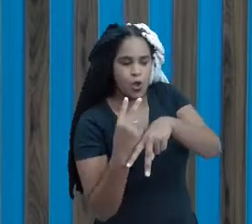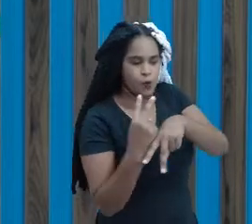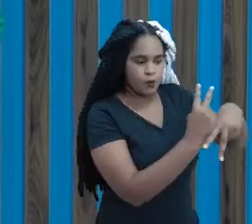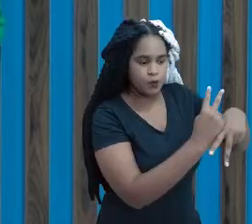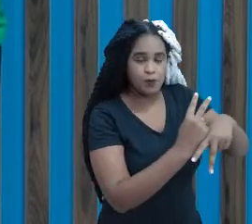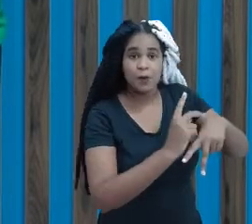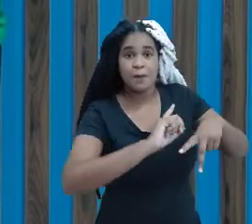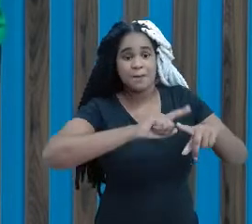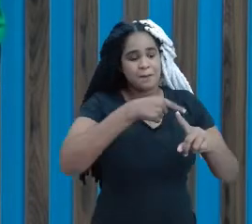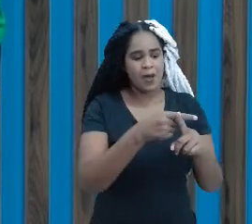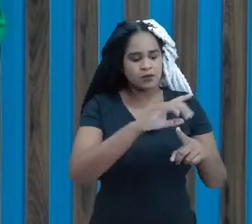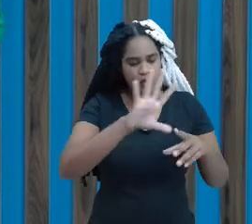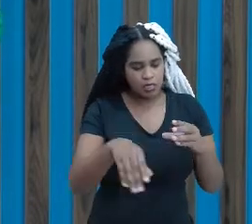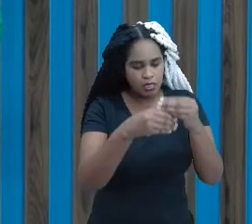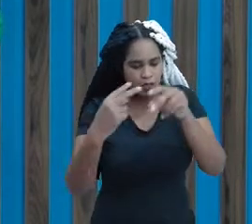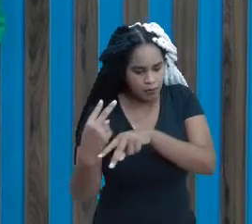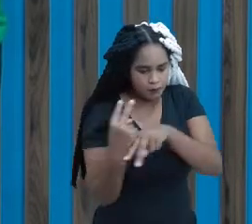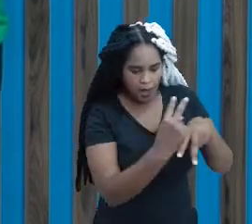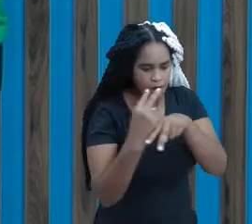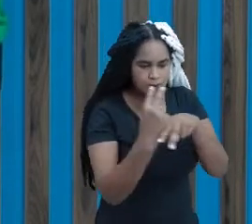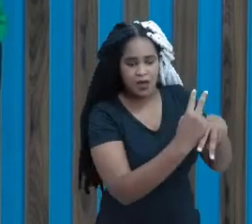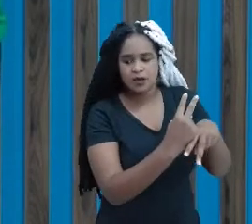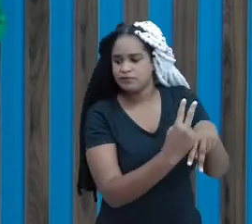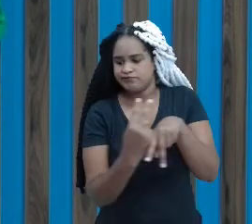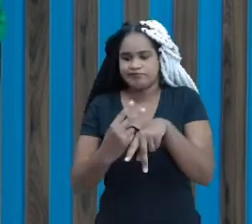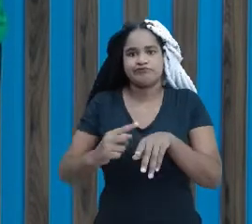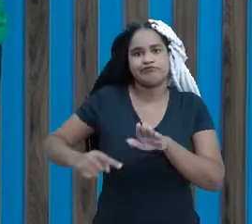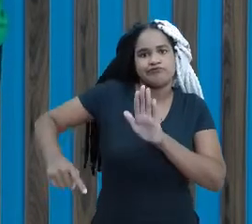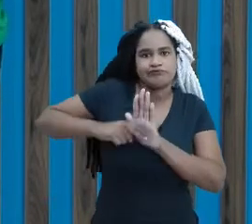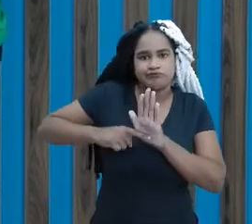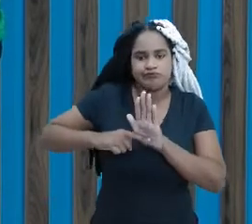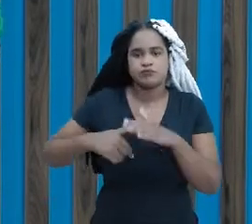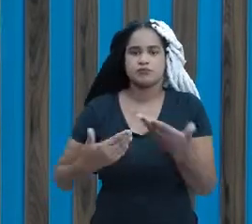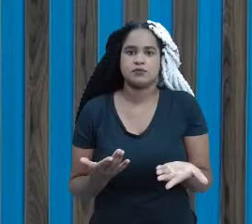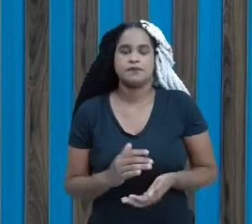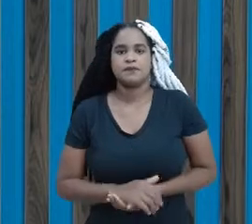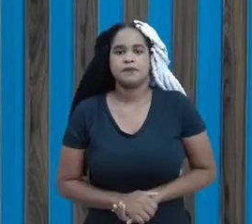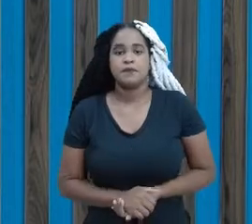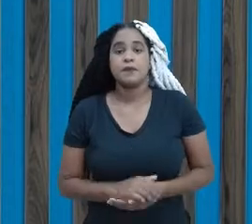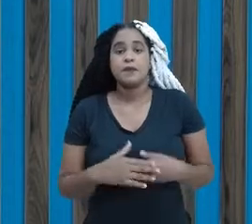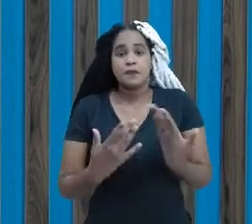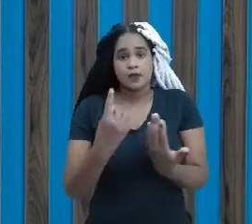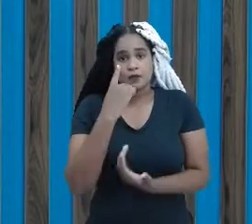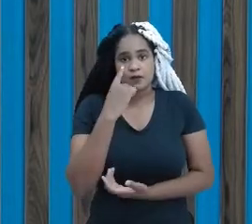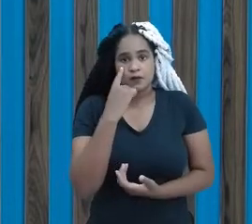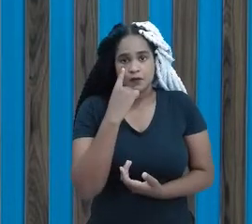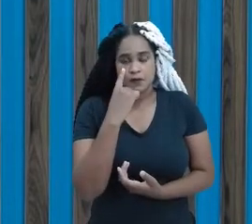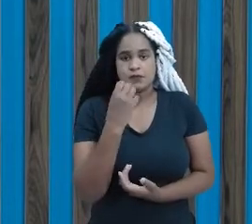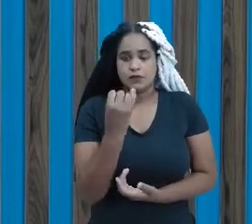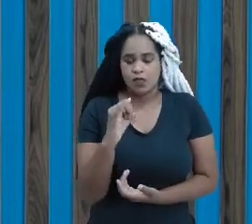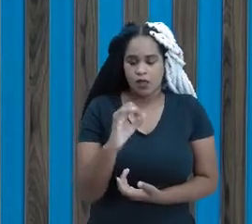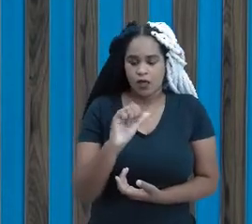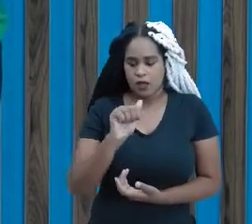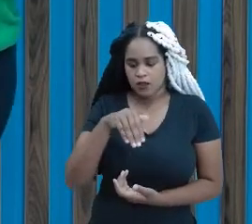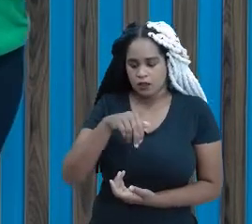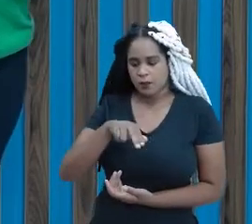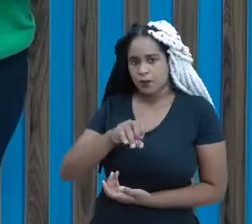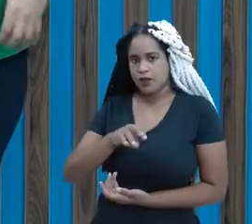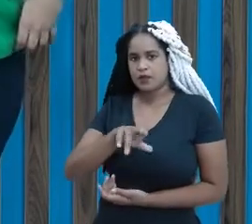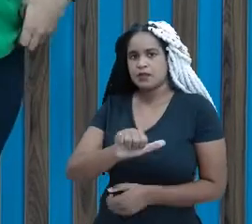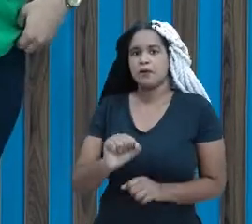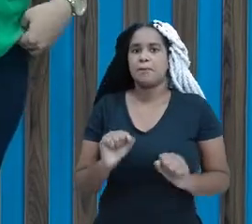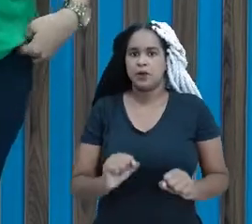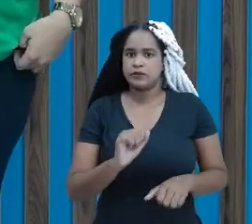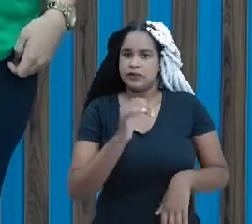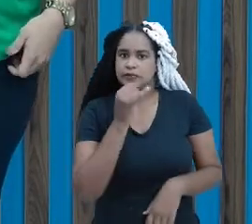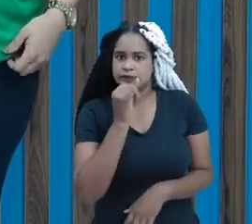um lado, um cromossomo a menos para o outro, não é verdade? Então, essas anomalias, elas podem ser, inclusive,